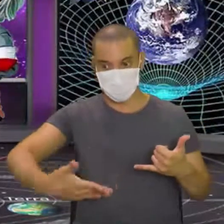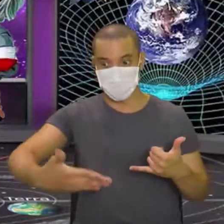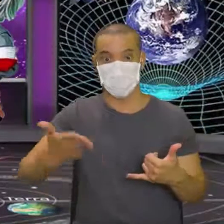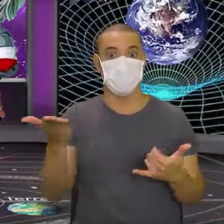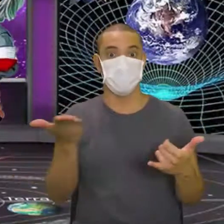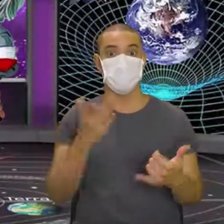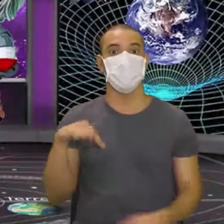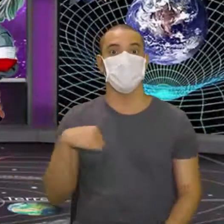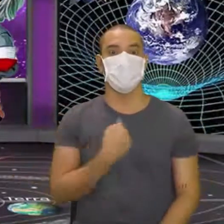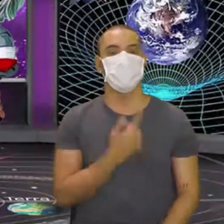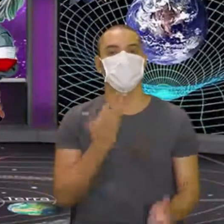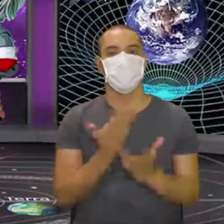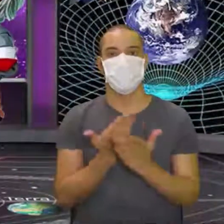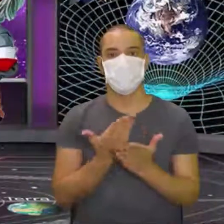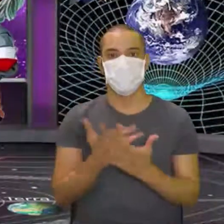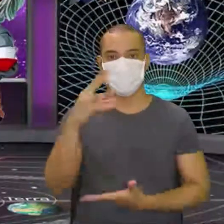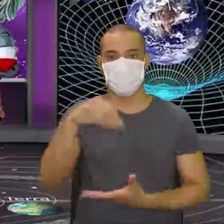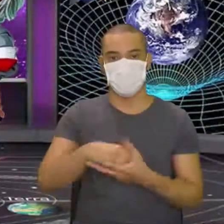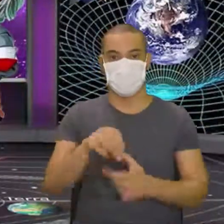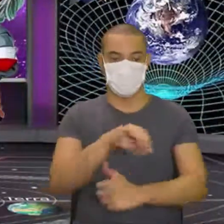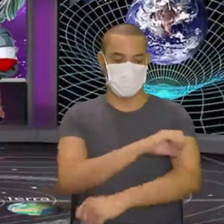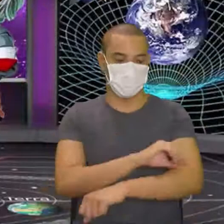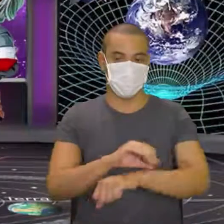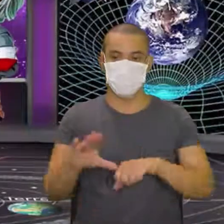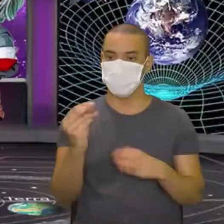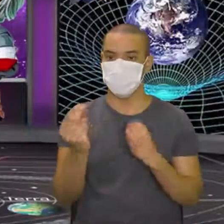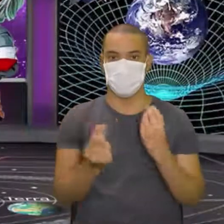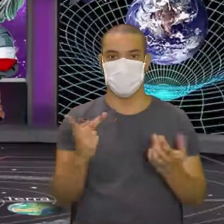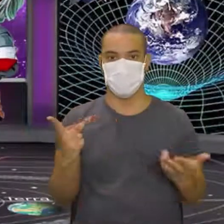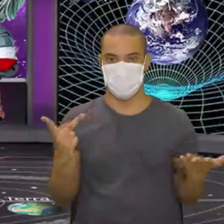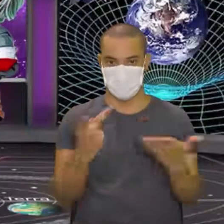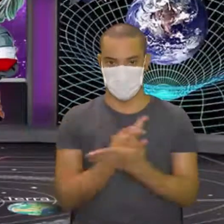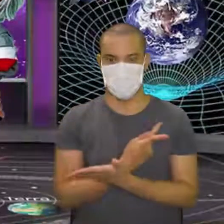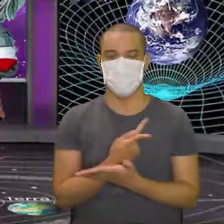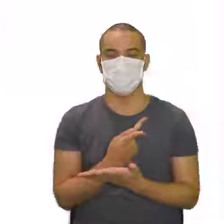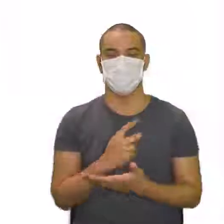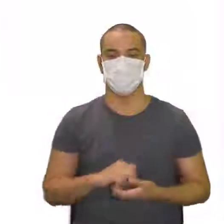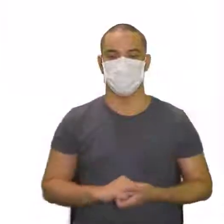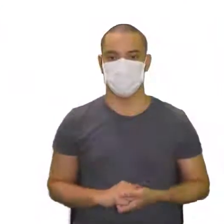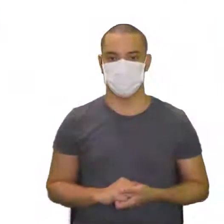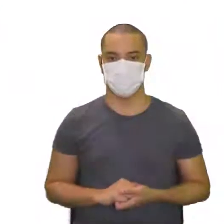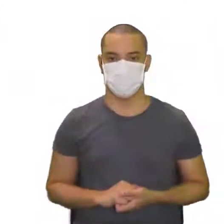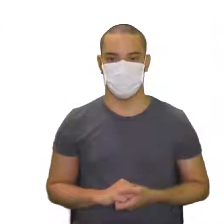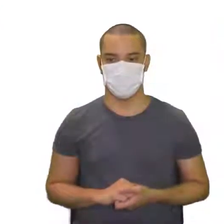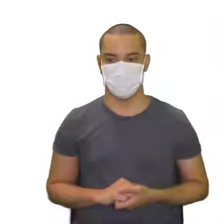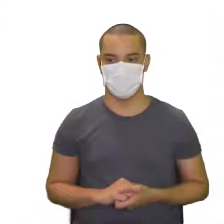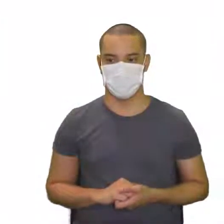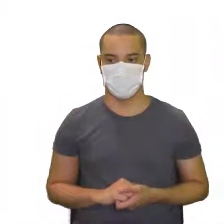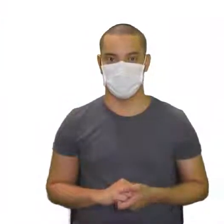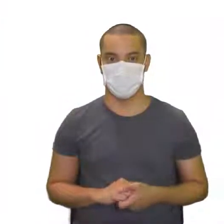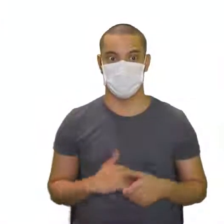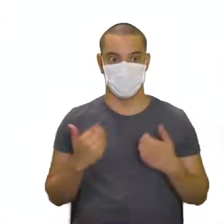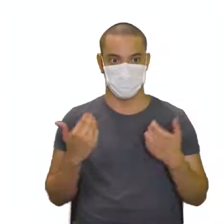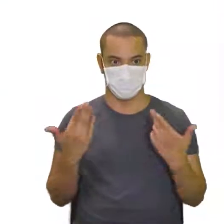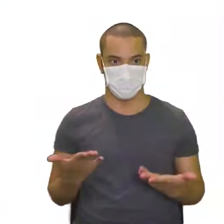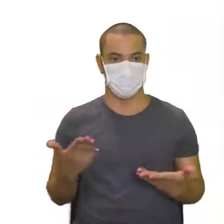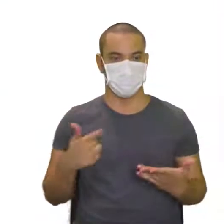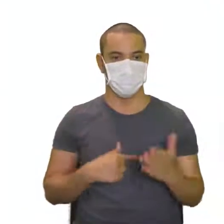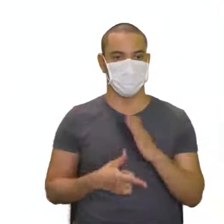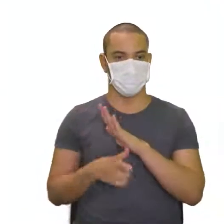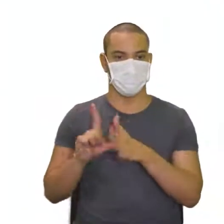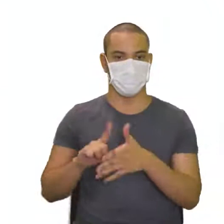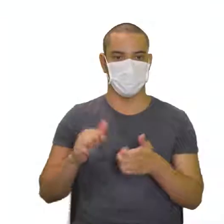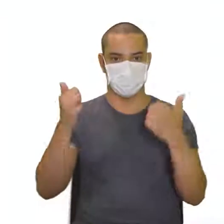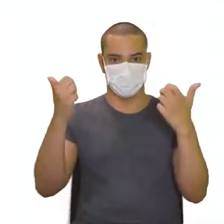nos condutores como é que se comporta esse campo magnético. Então, vamos começar. Olha só. Então, ali, como eu falei para